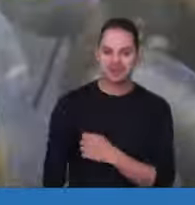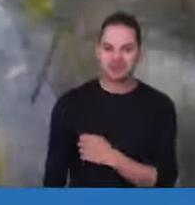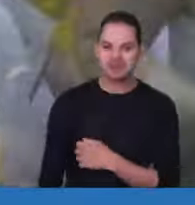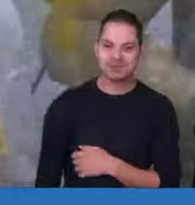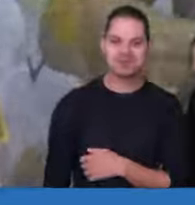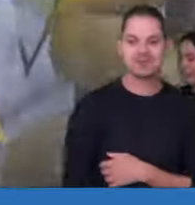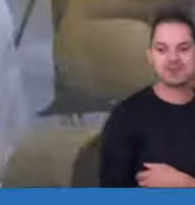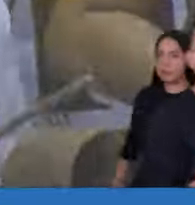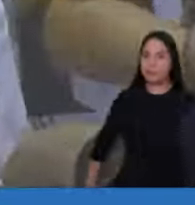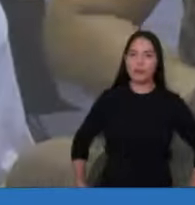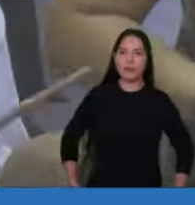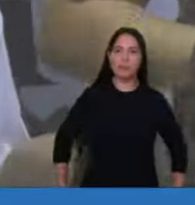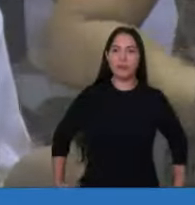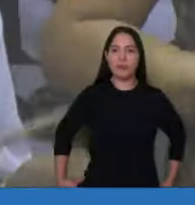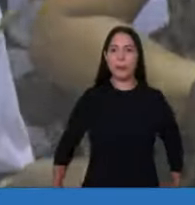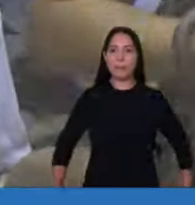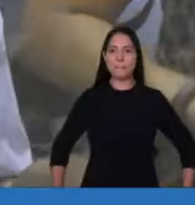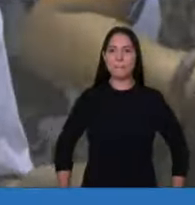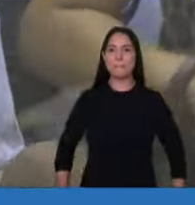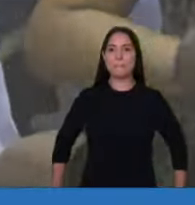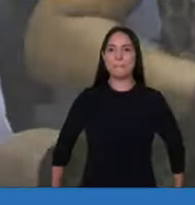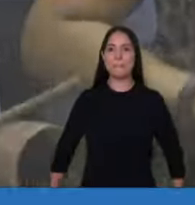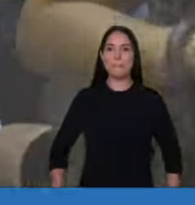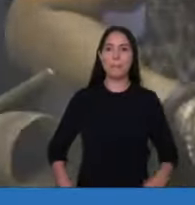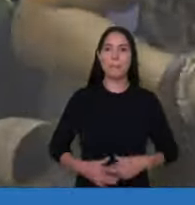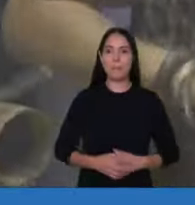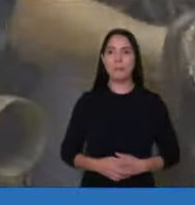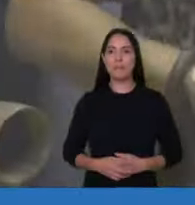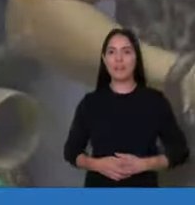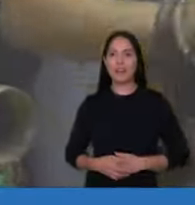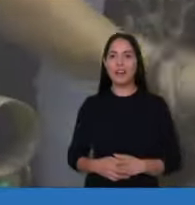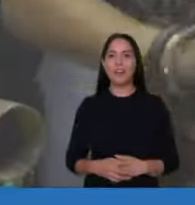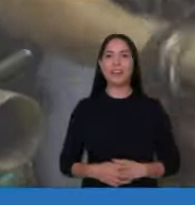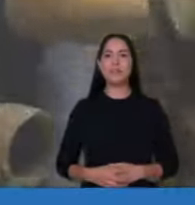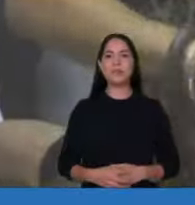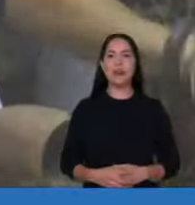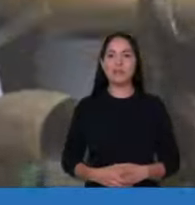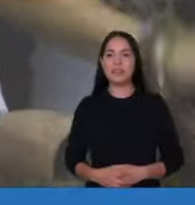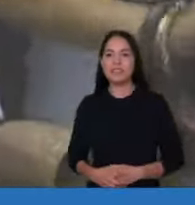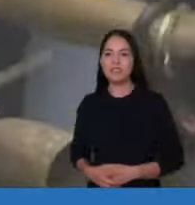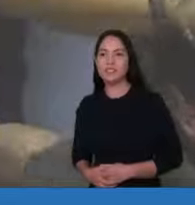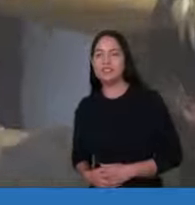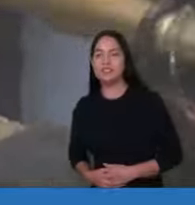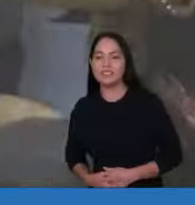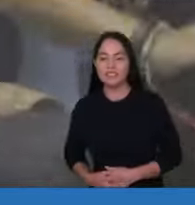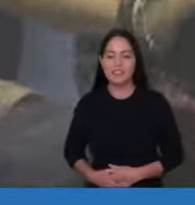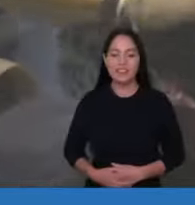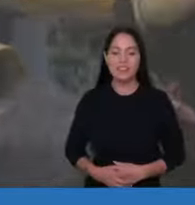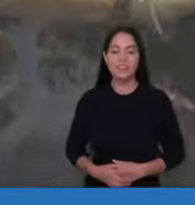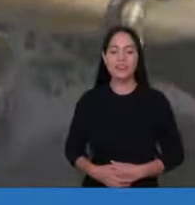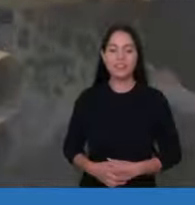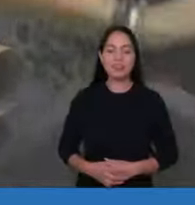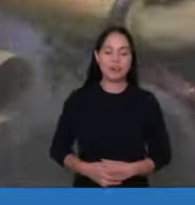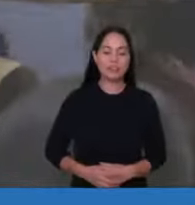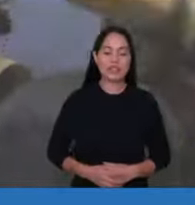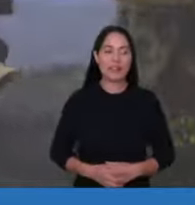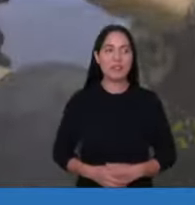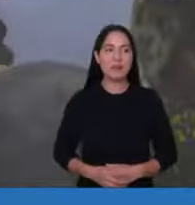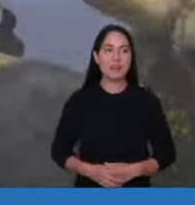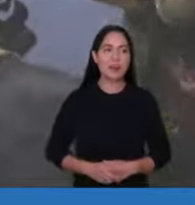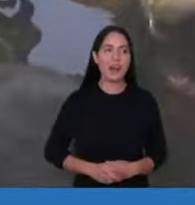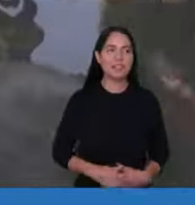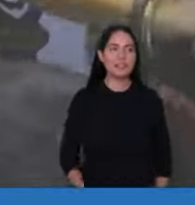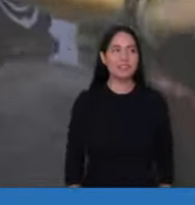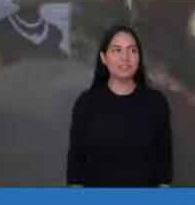tambor. Eu vim, Marielle, eu vim. Eu vim rufar tambor.